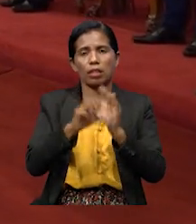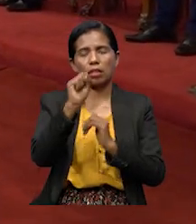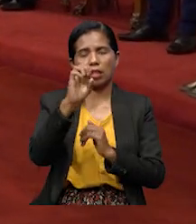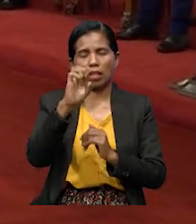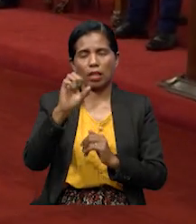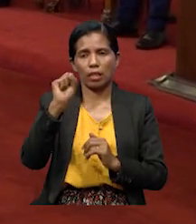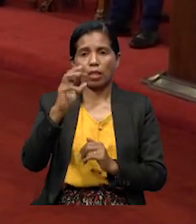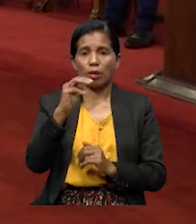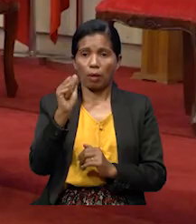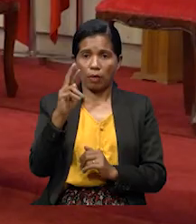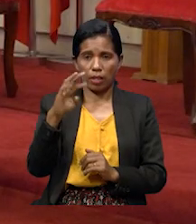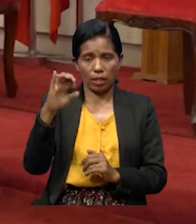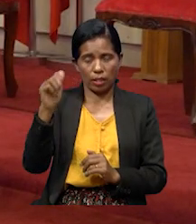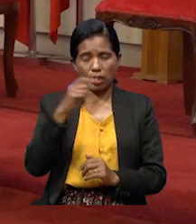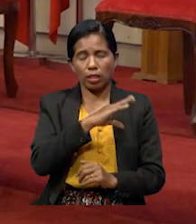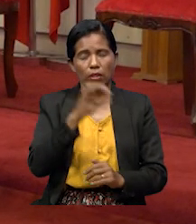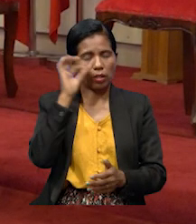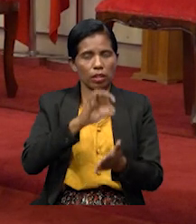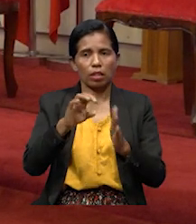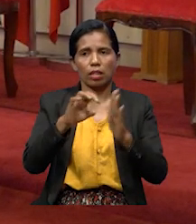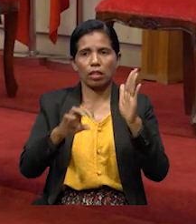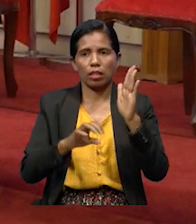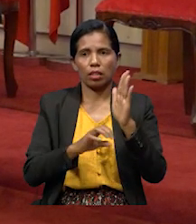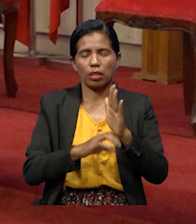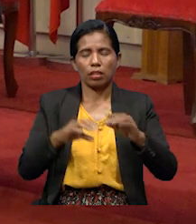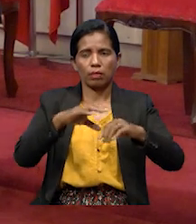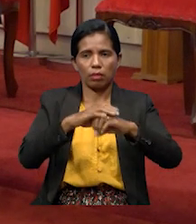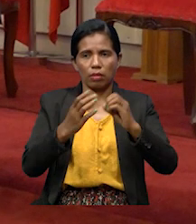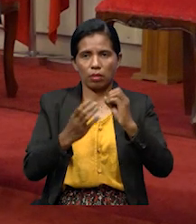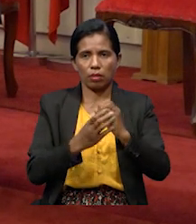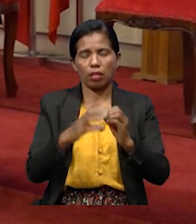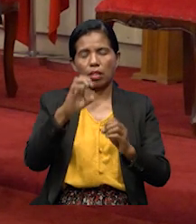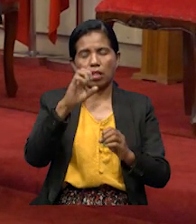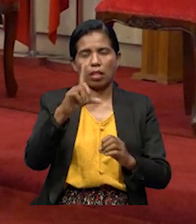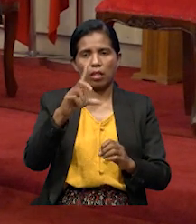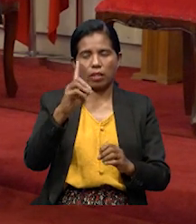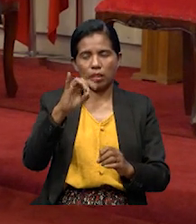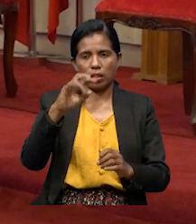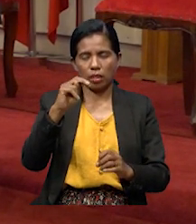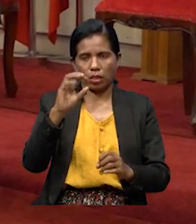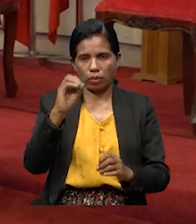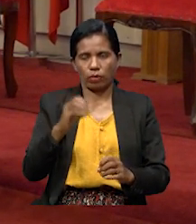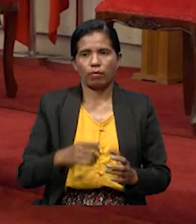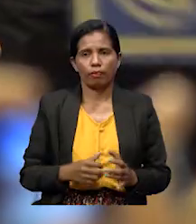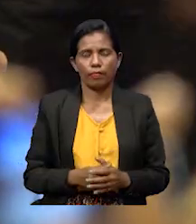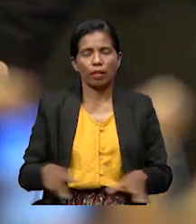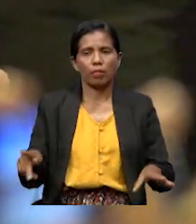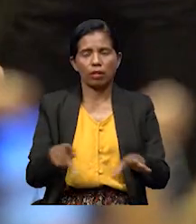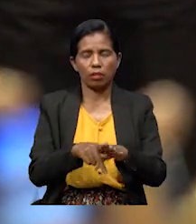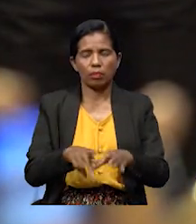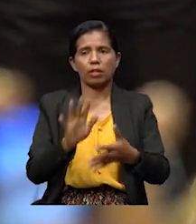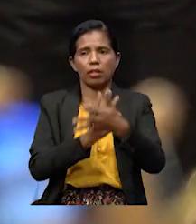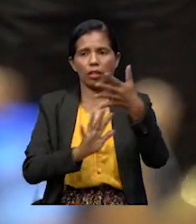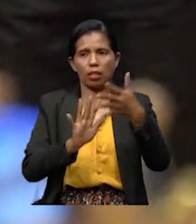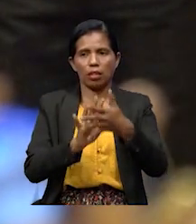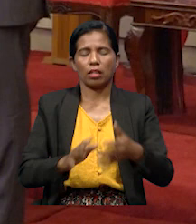de Fátima Correia, no secretário de Estado Terras no Propriedades, Eldino Rodrigues dos Santos. Participa em cerimônia tomada